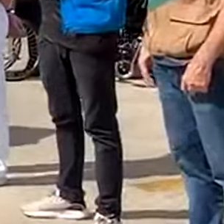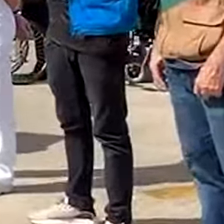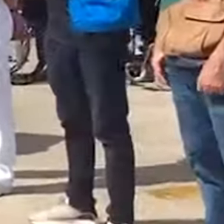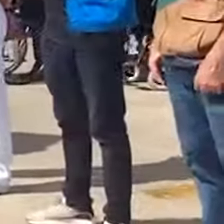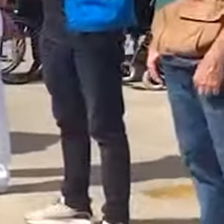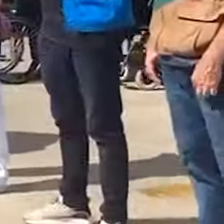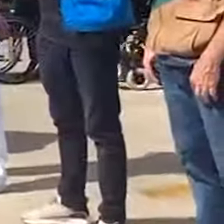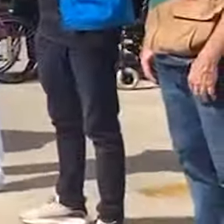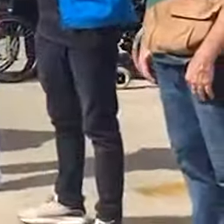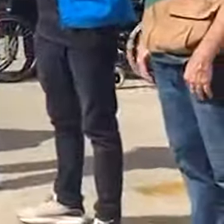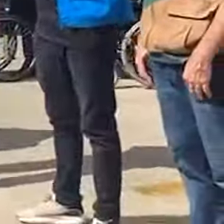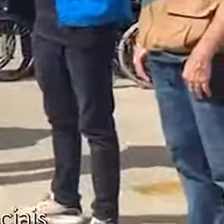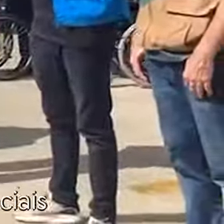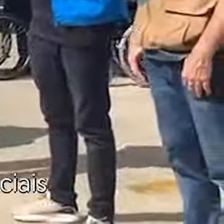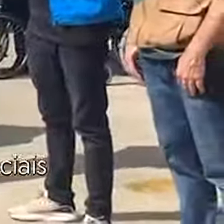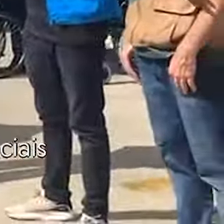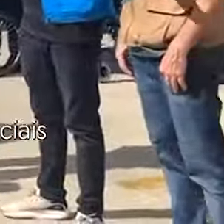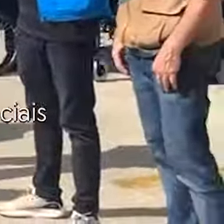Tchau.